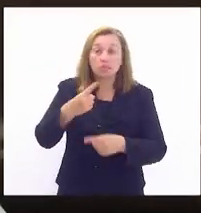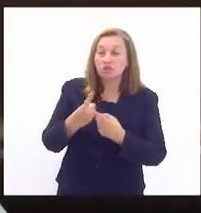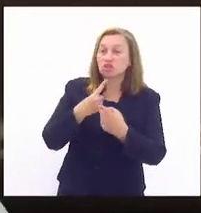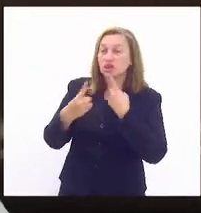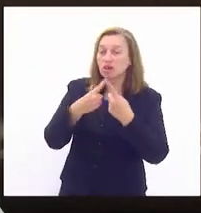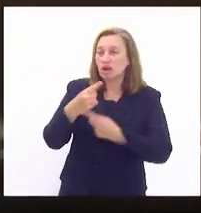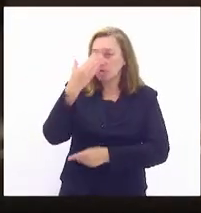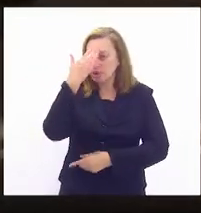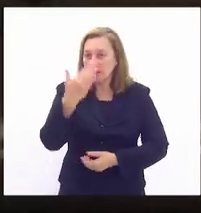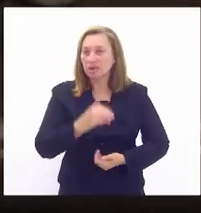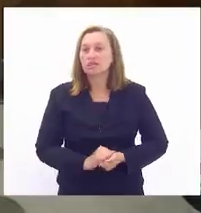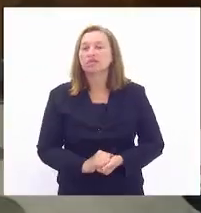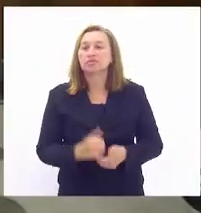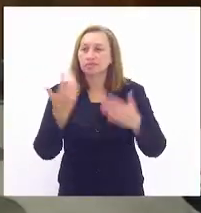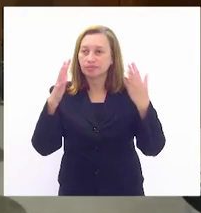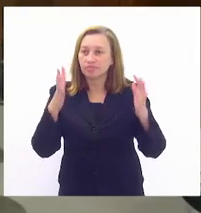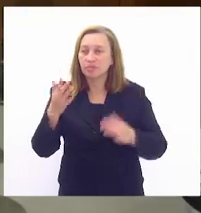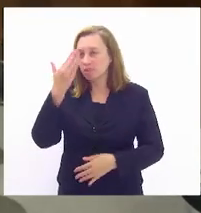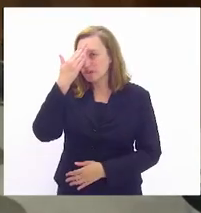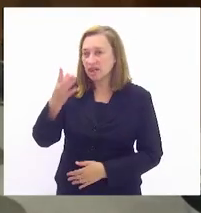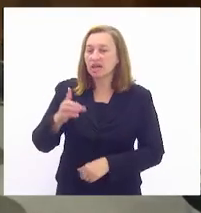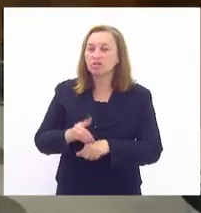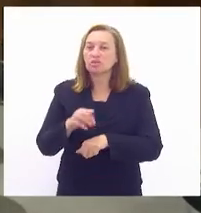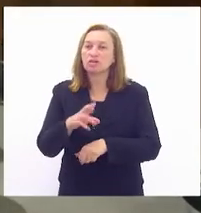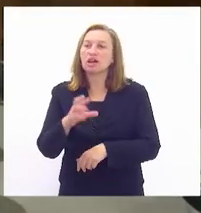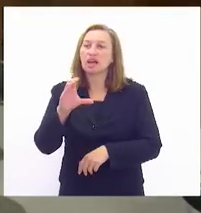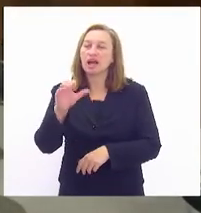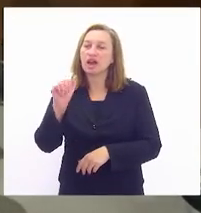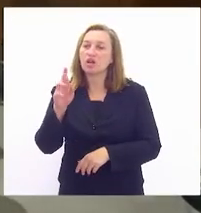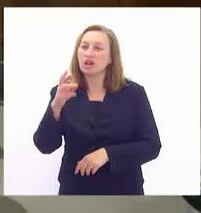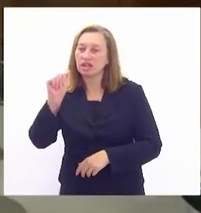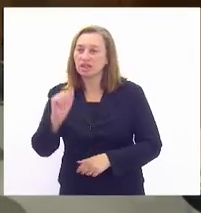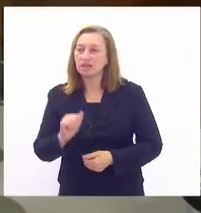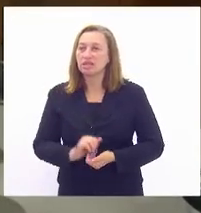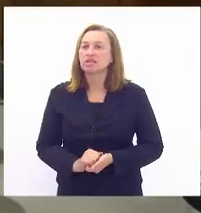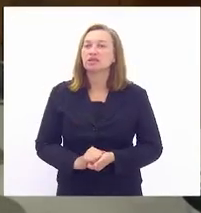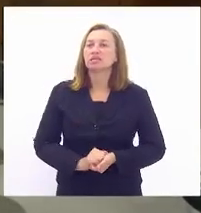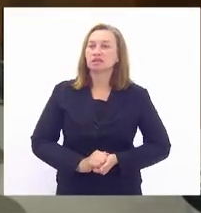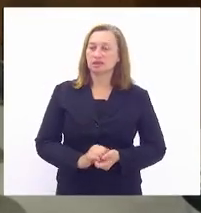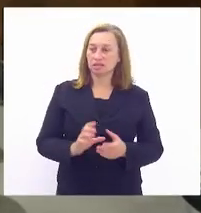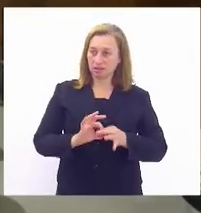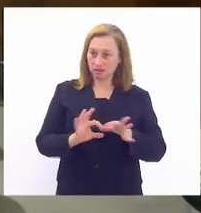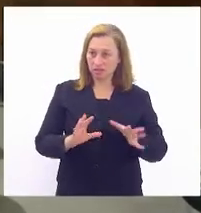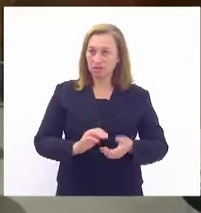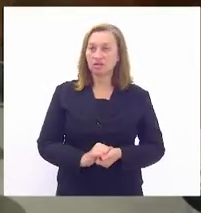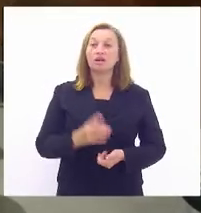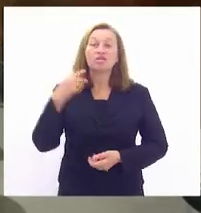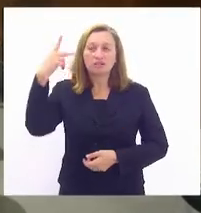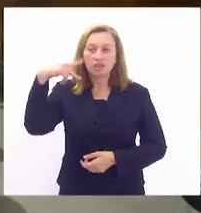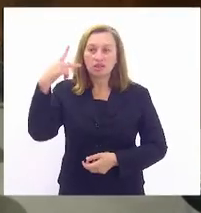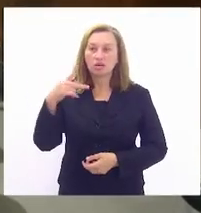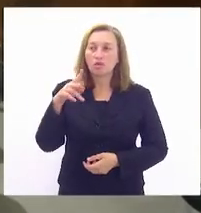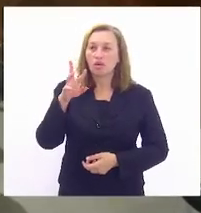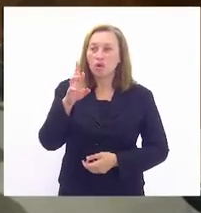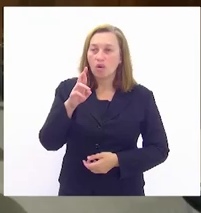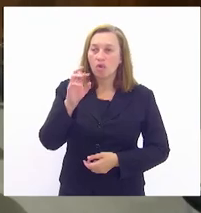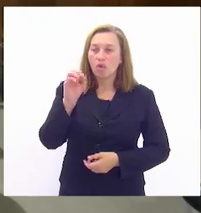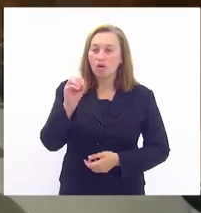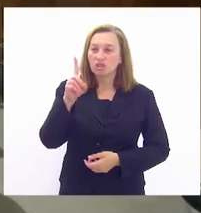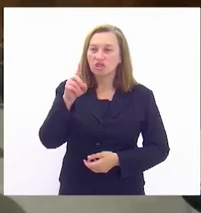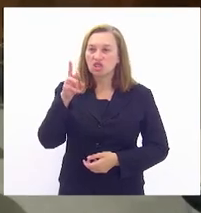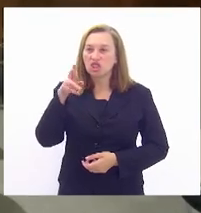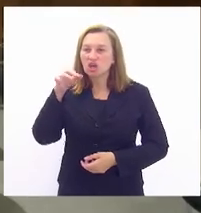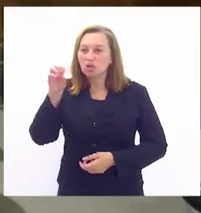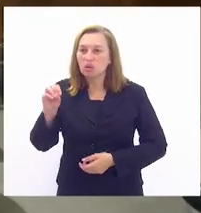Obrigada. Obrigado, doutora Carolina Batistus. Passo a palavra ao vereador Rodrigo Furtado.